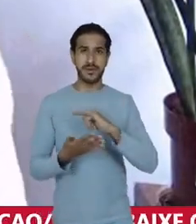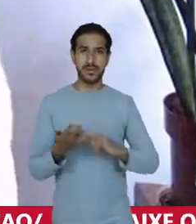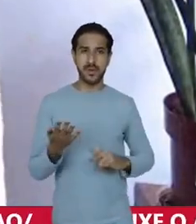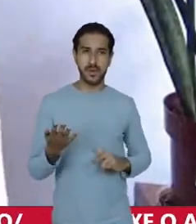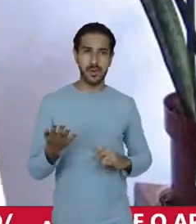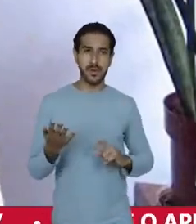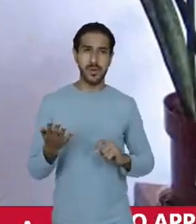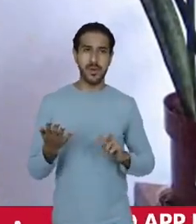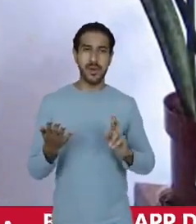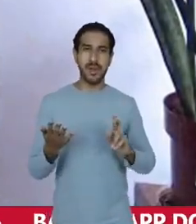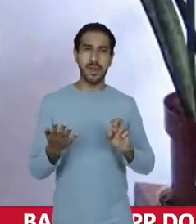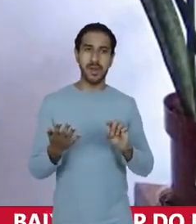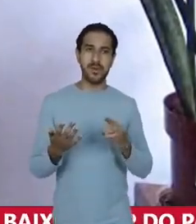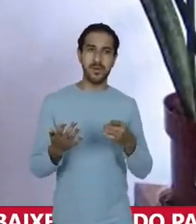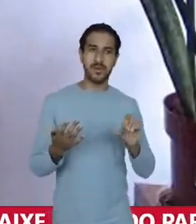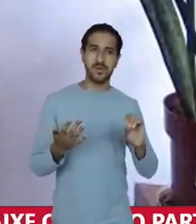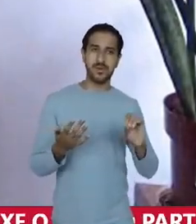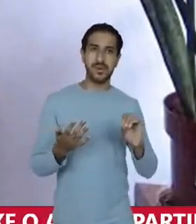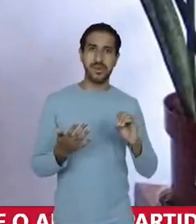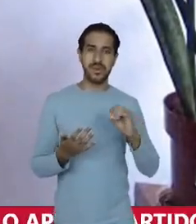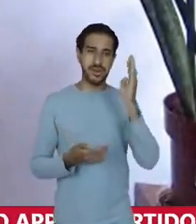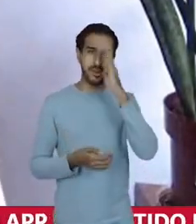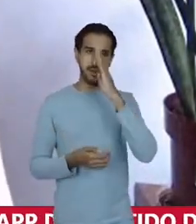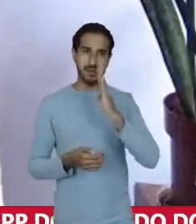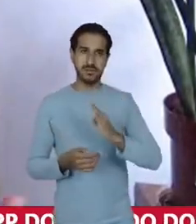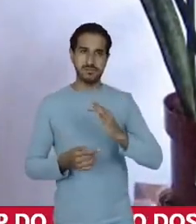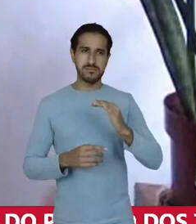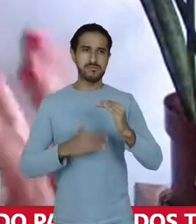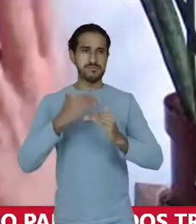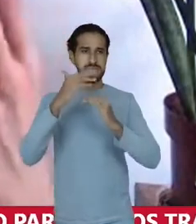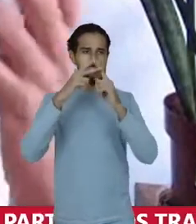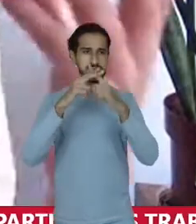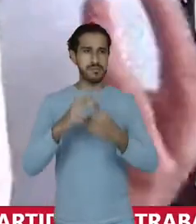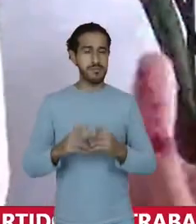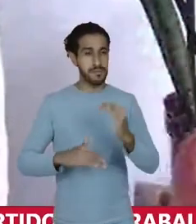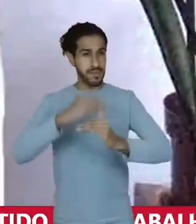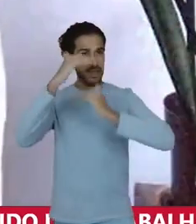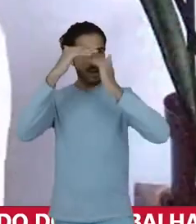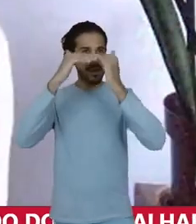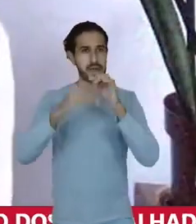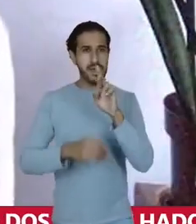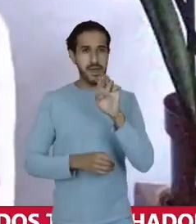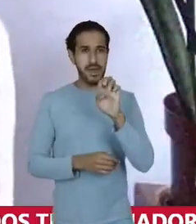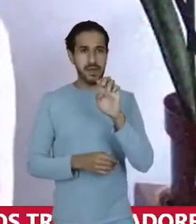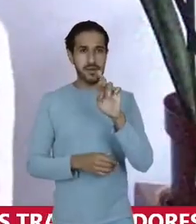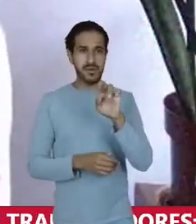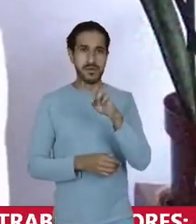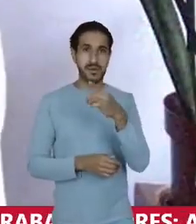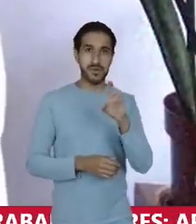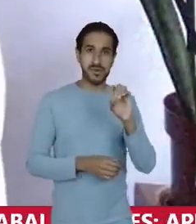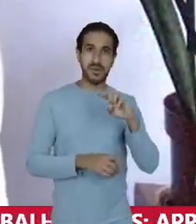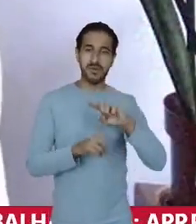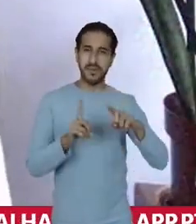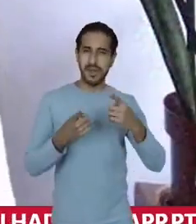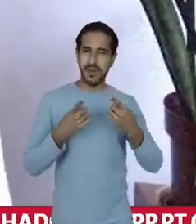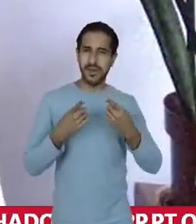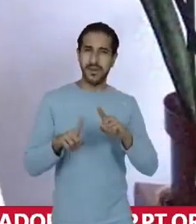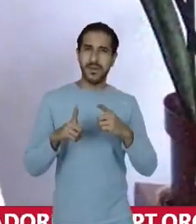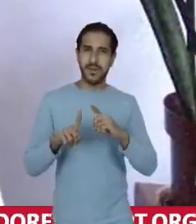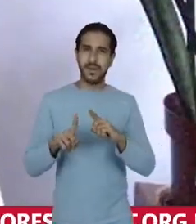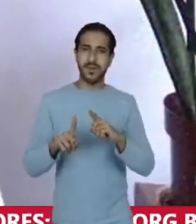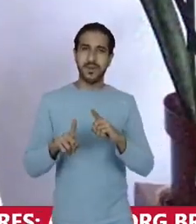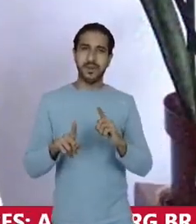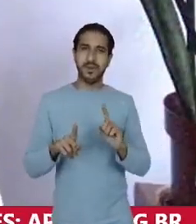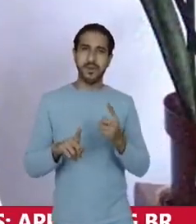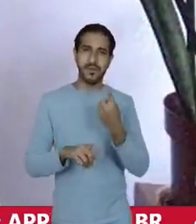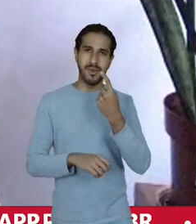que é a reconstrução do Brasil. Eu adoro essa ideia de reconstrução, mas eu estou provocando